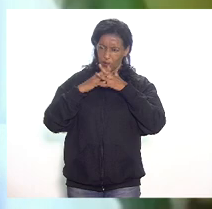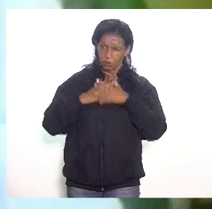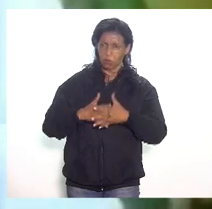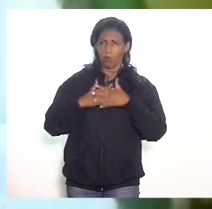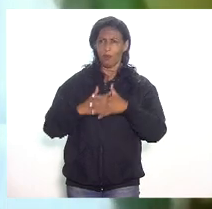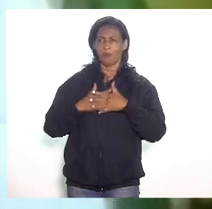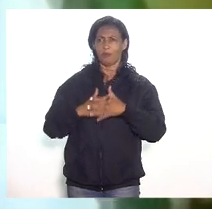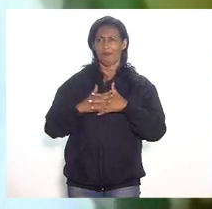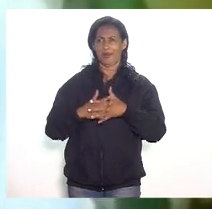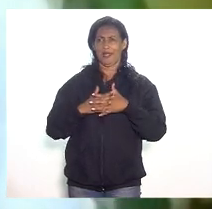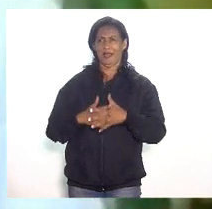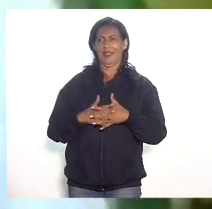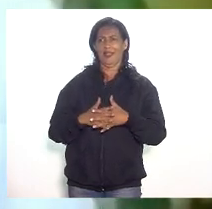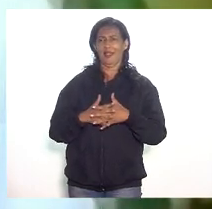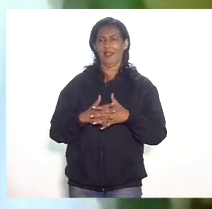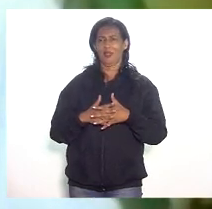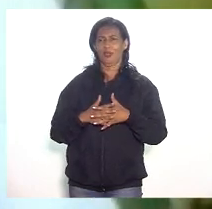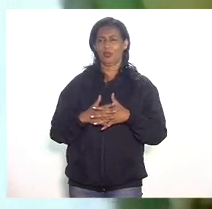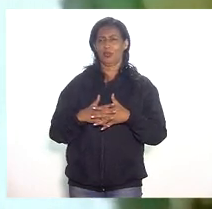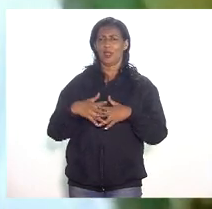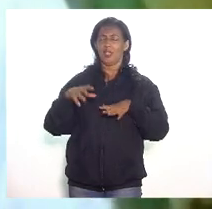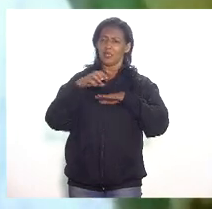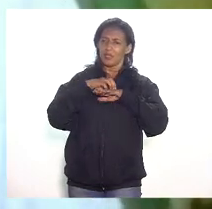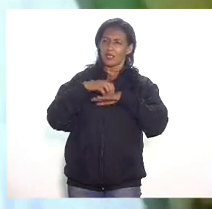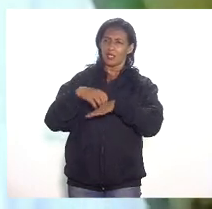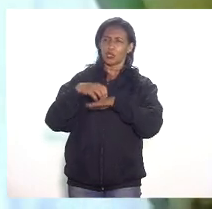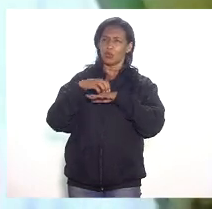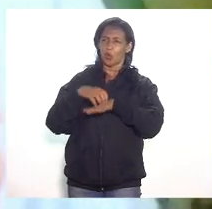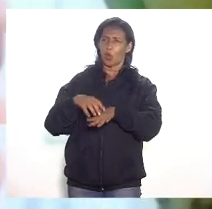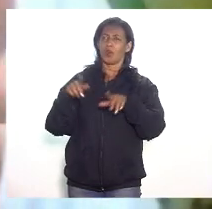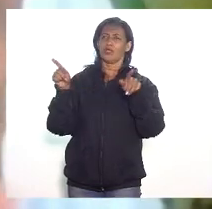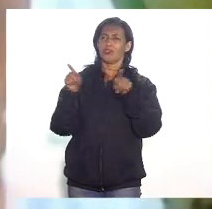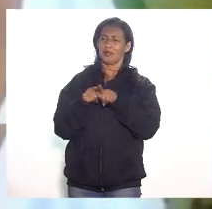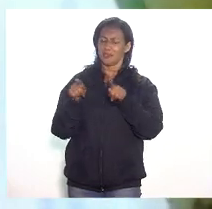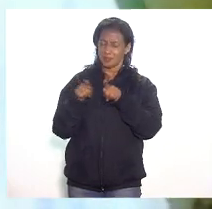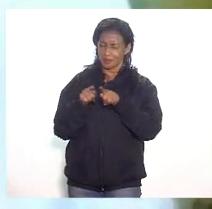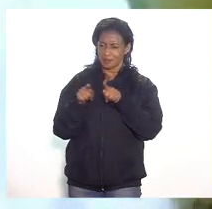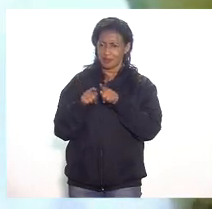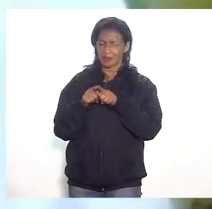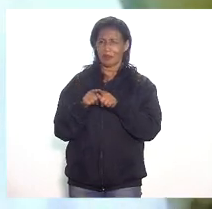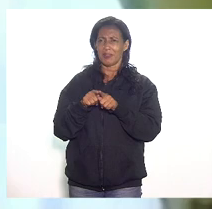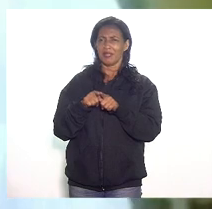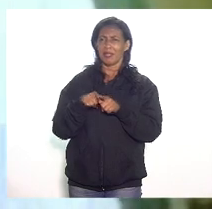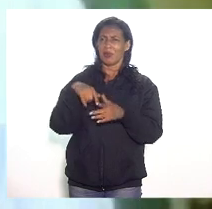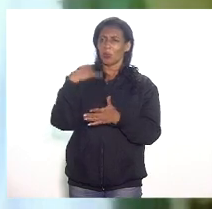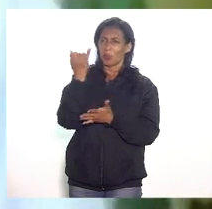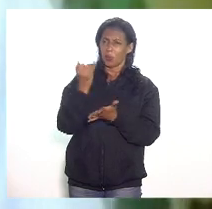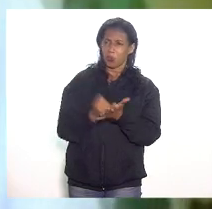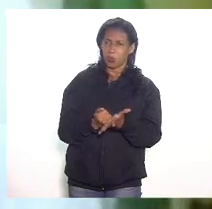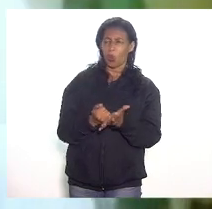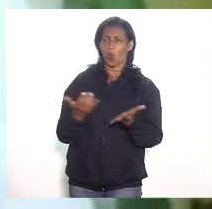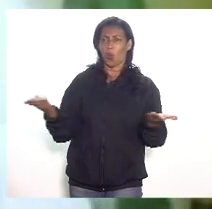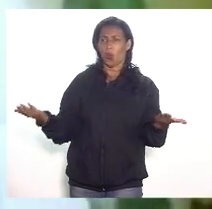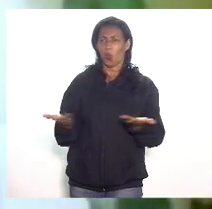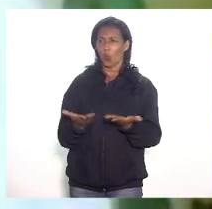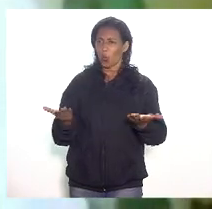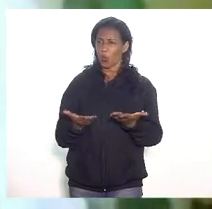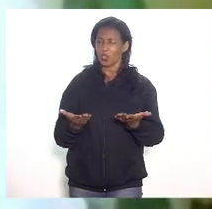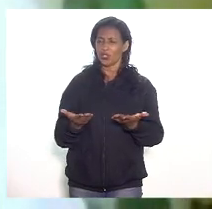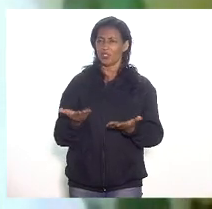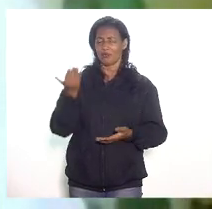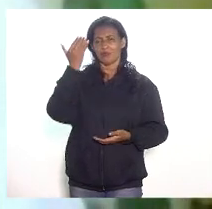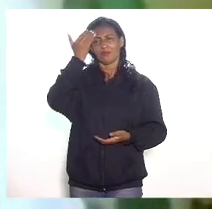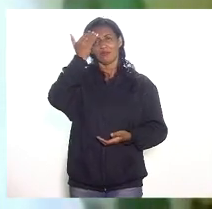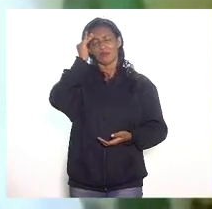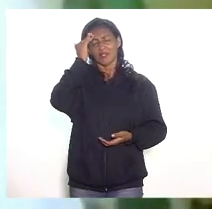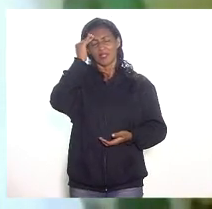estamos lutando pela Comissão de Transporte contra isso. Então, taxa judiciária, hoje, entendemos que